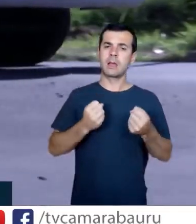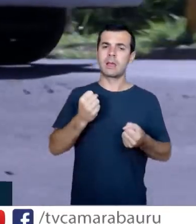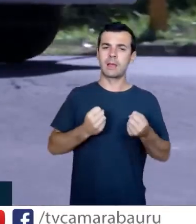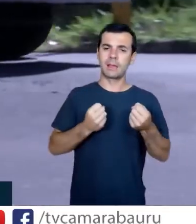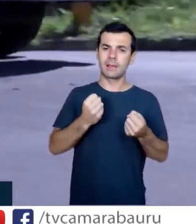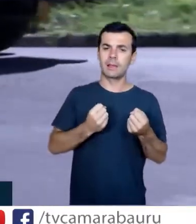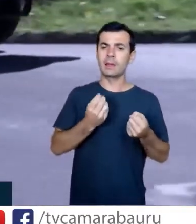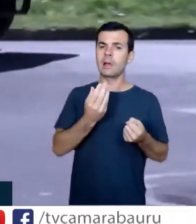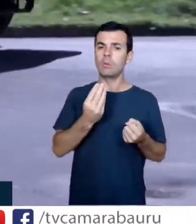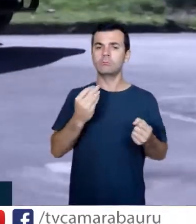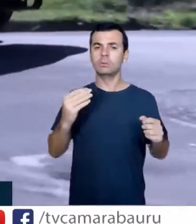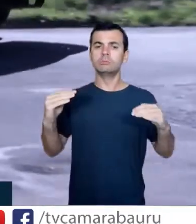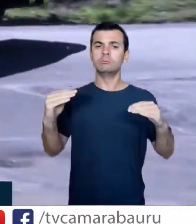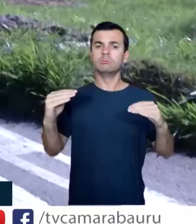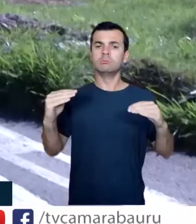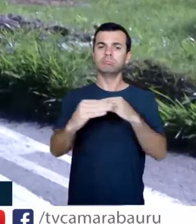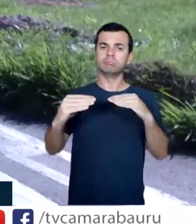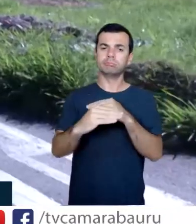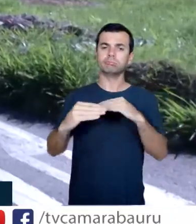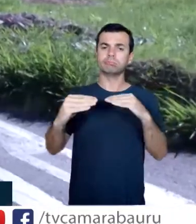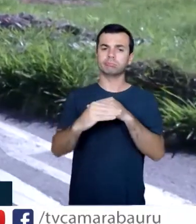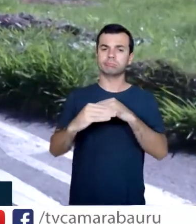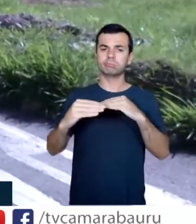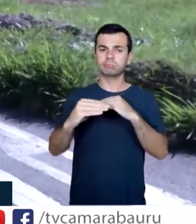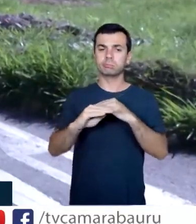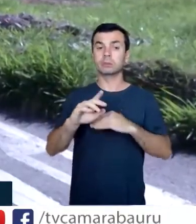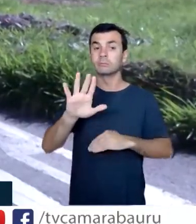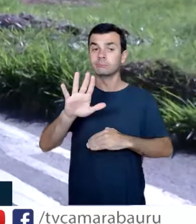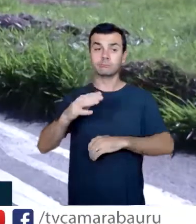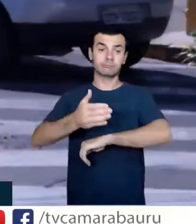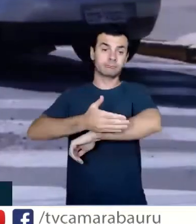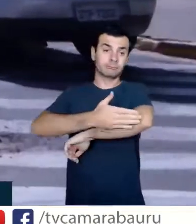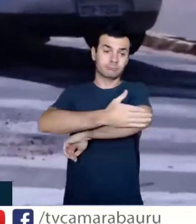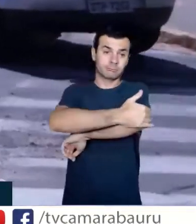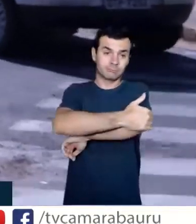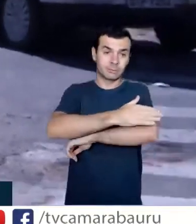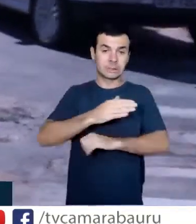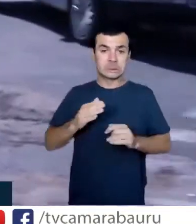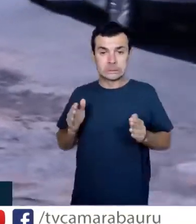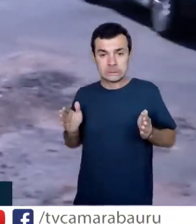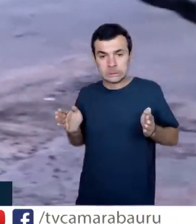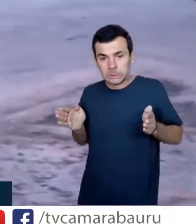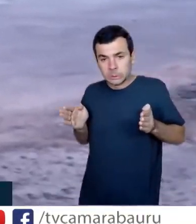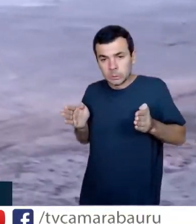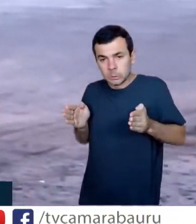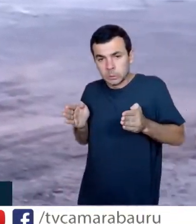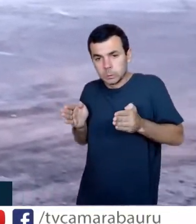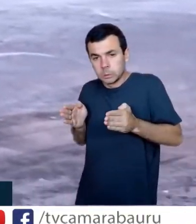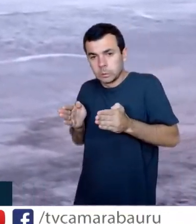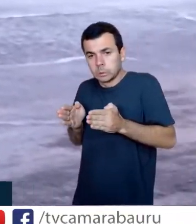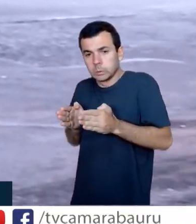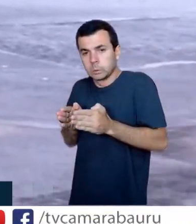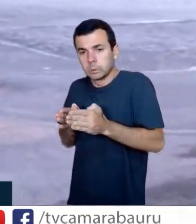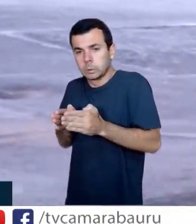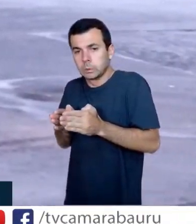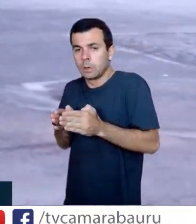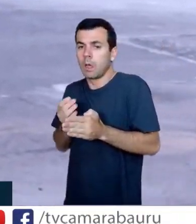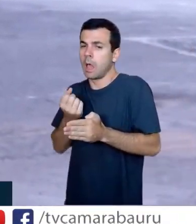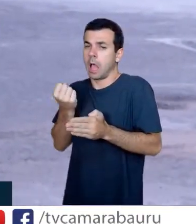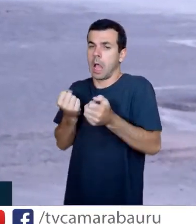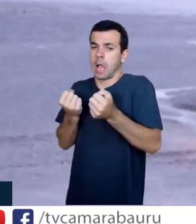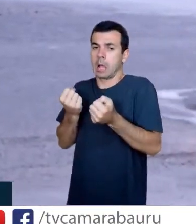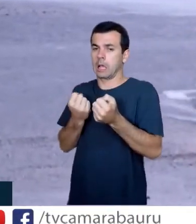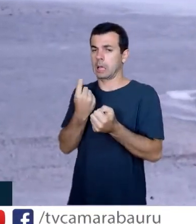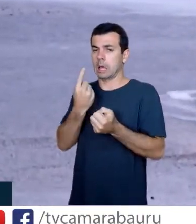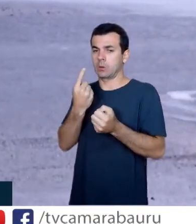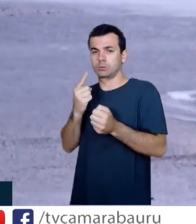mas no cruzamento com a Rua Vital Brasil, a pista se afunila em mão única, o que causa transtorno aos motoristas. A solução